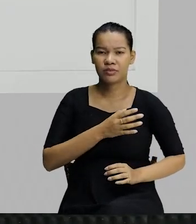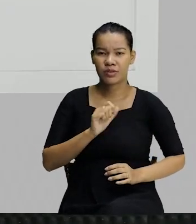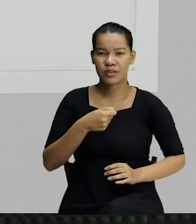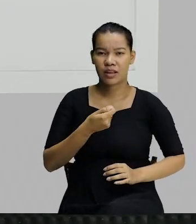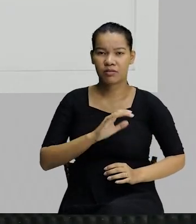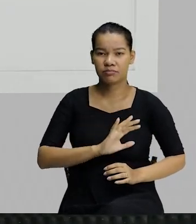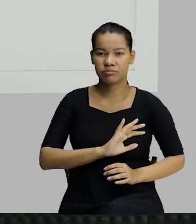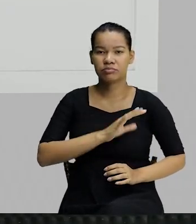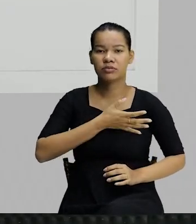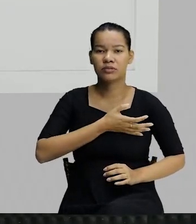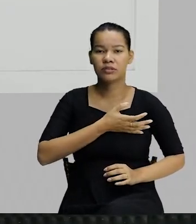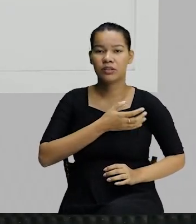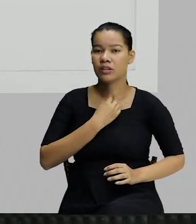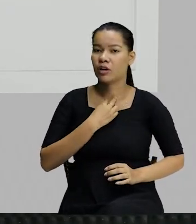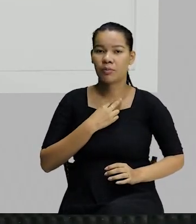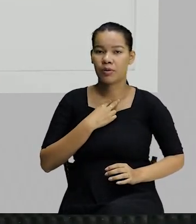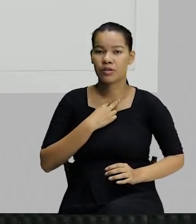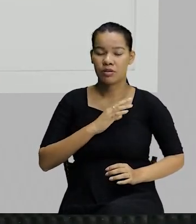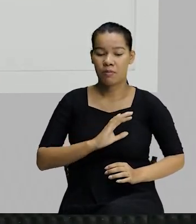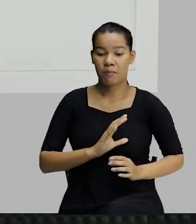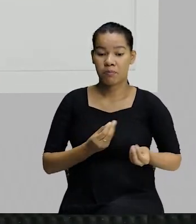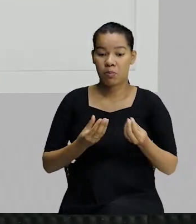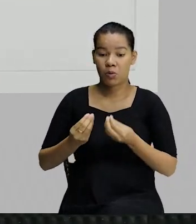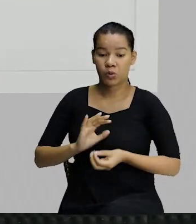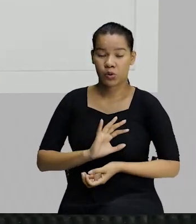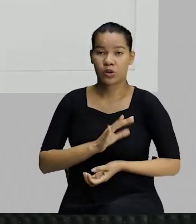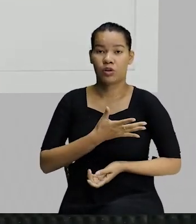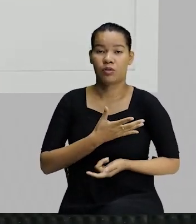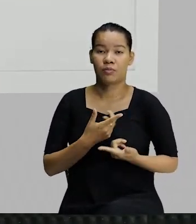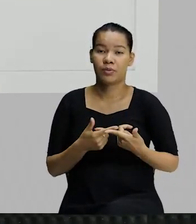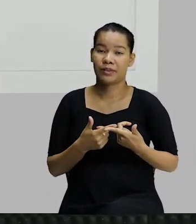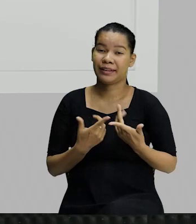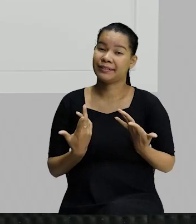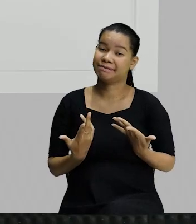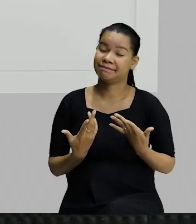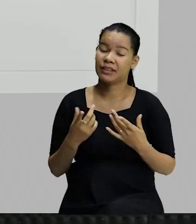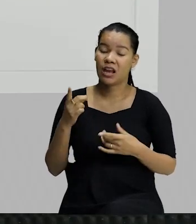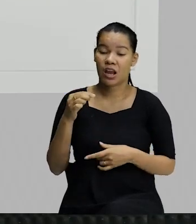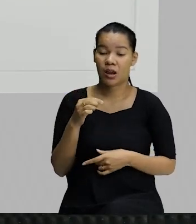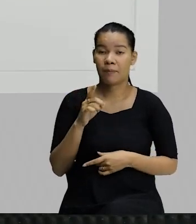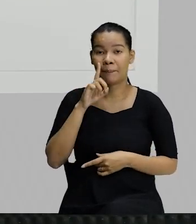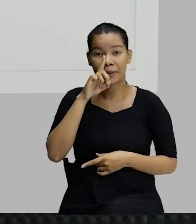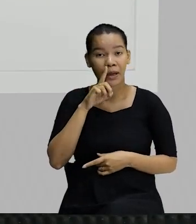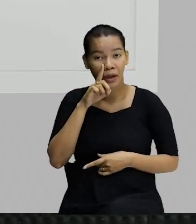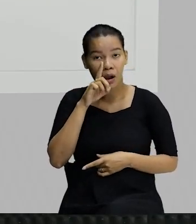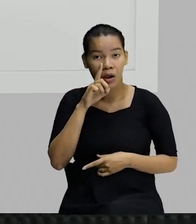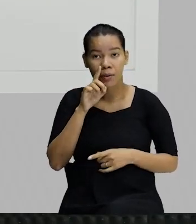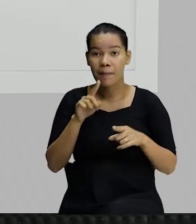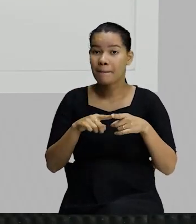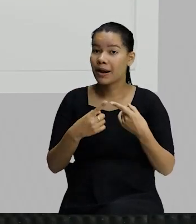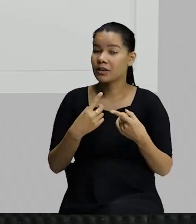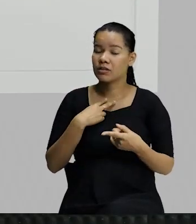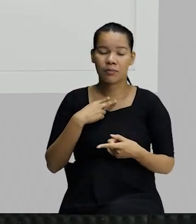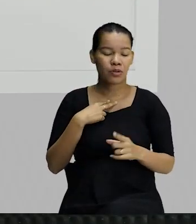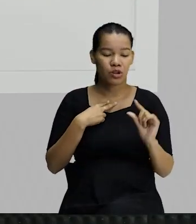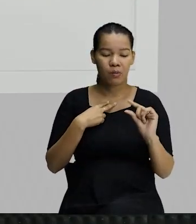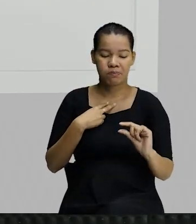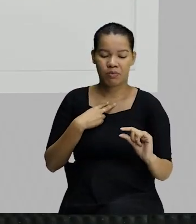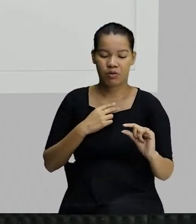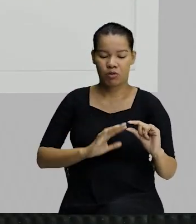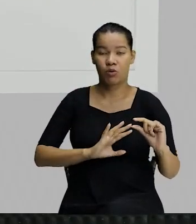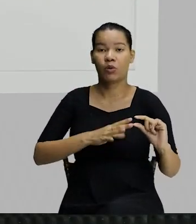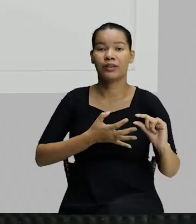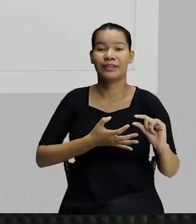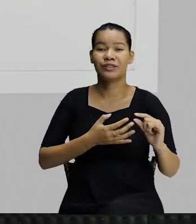pouco corajoso, que aí é covardia. Então eu preciso de um equilíbrio ali, de um justo meio, tá? Assim eu tenho um comportamento